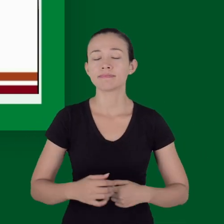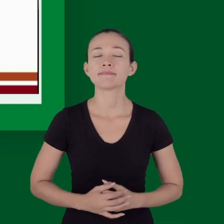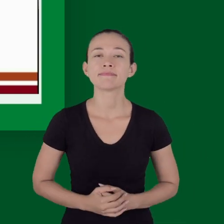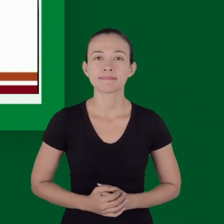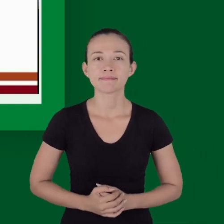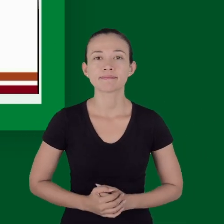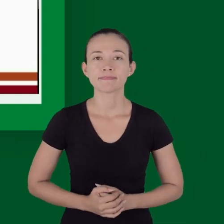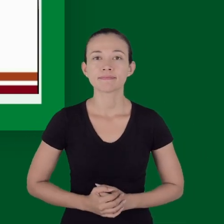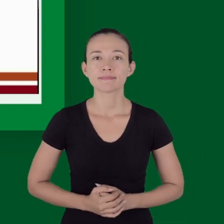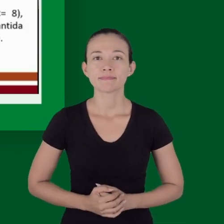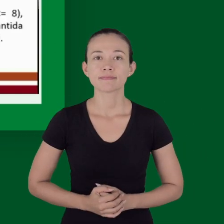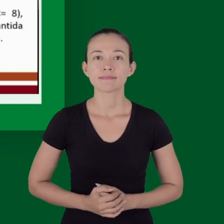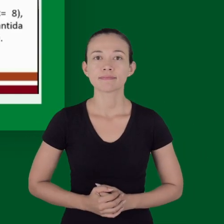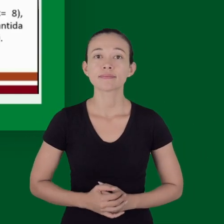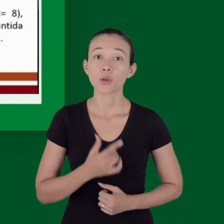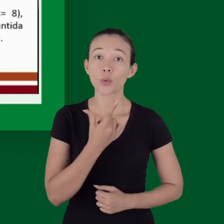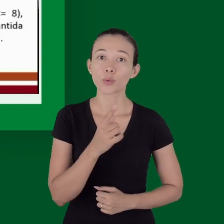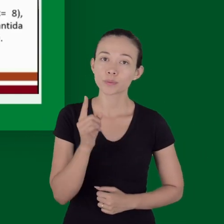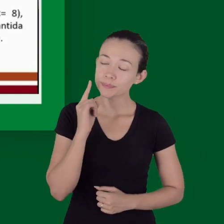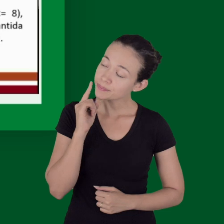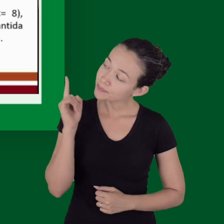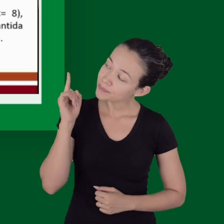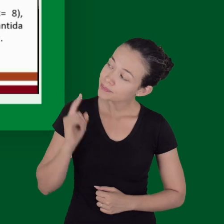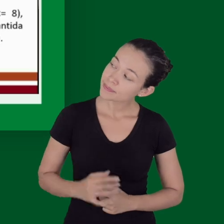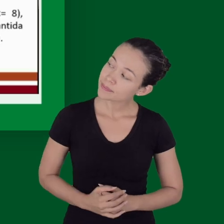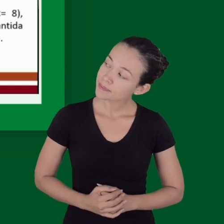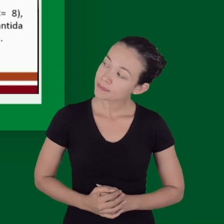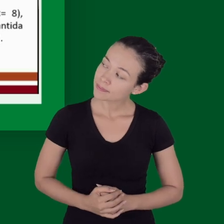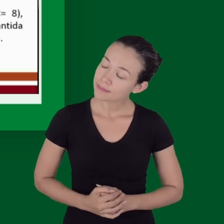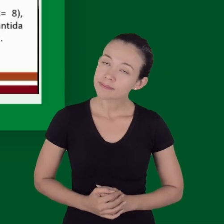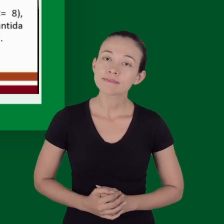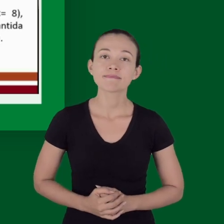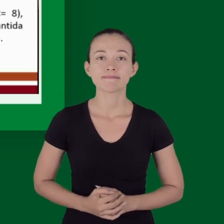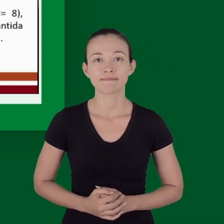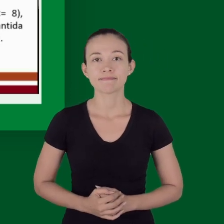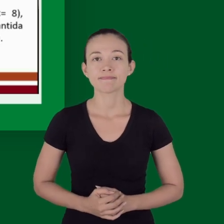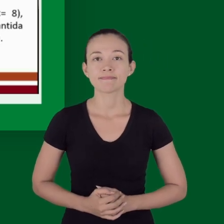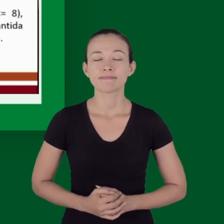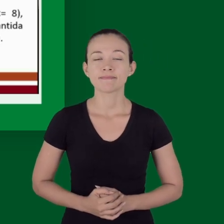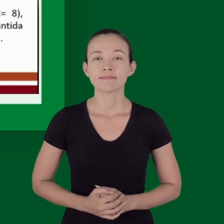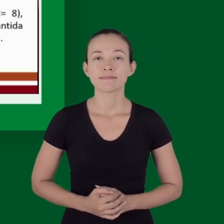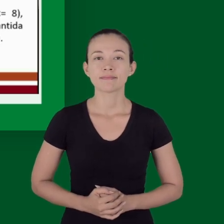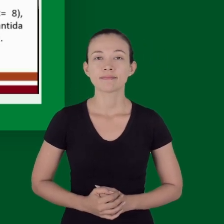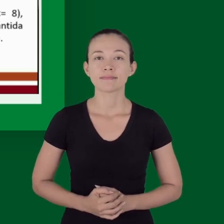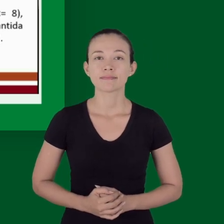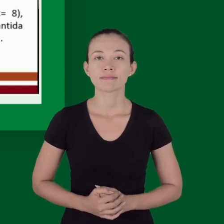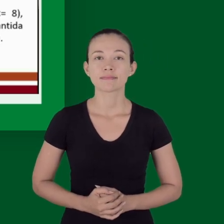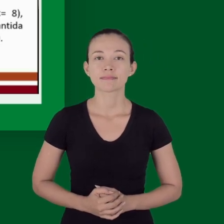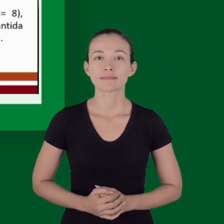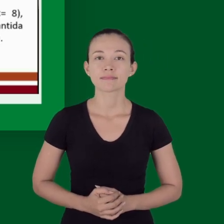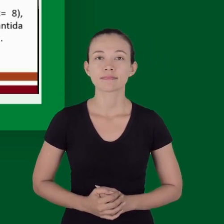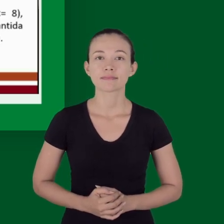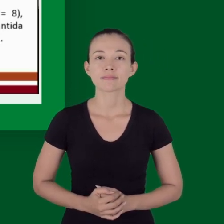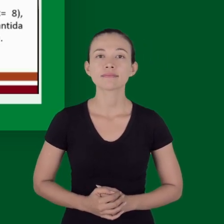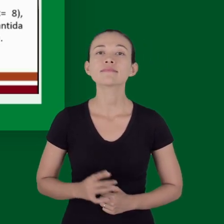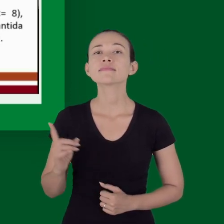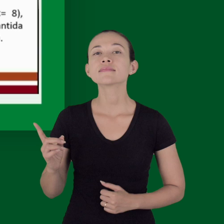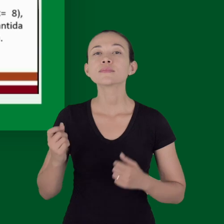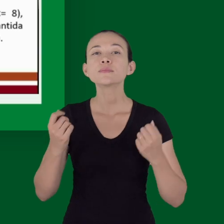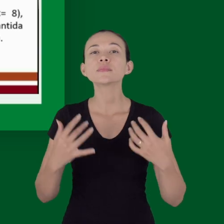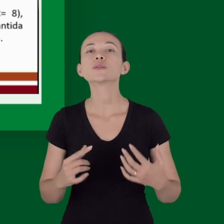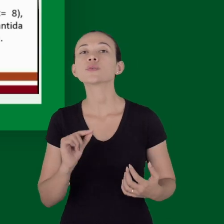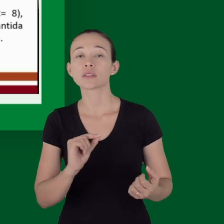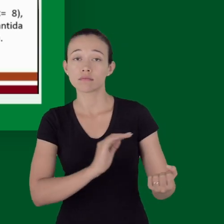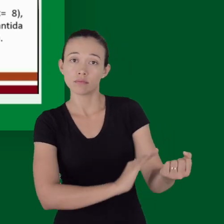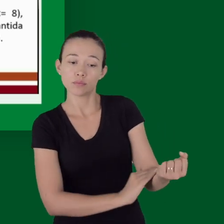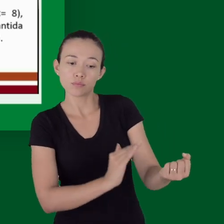com muita cautela né o guideline europeu né ele traz essa esse